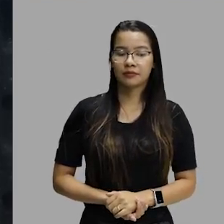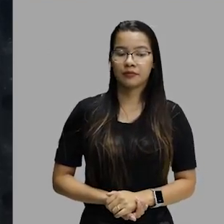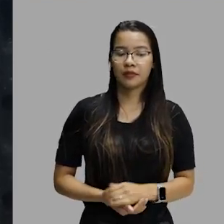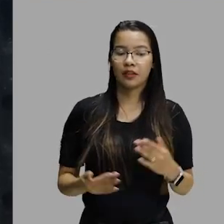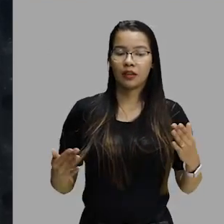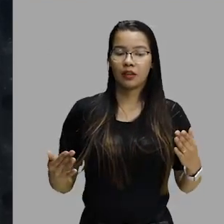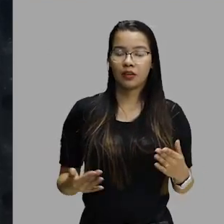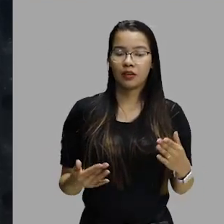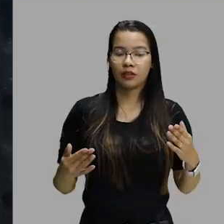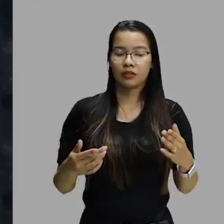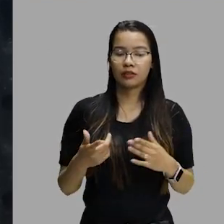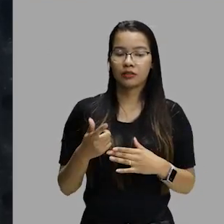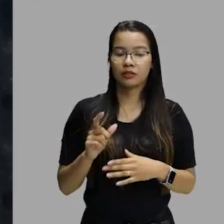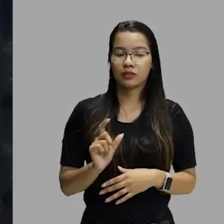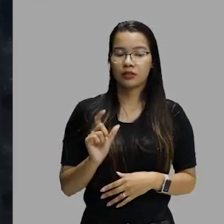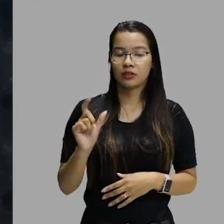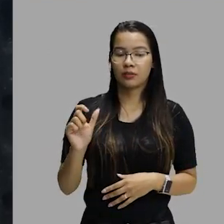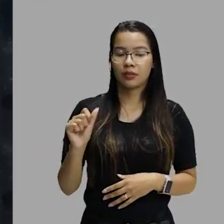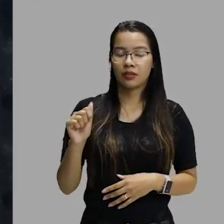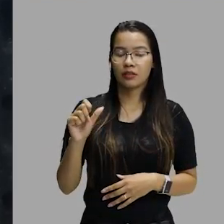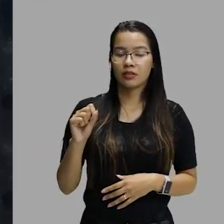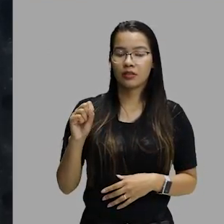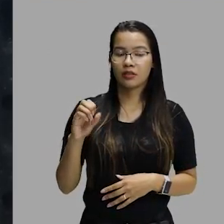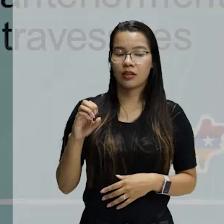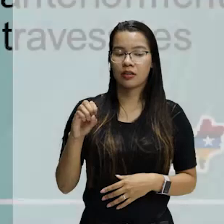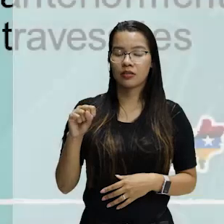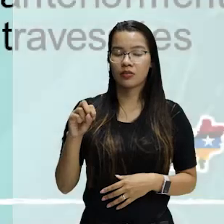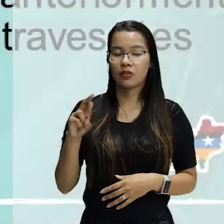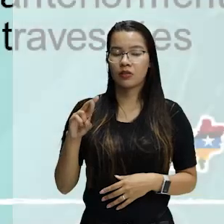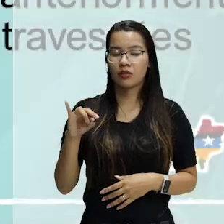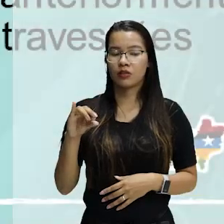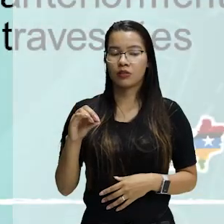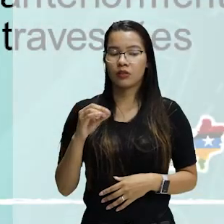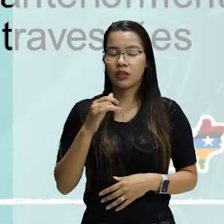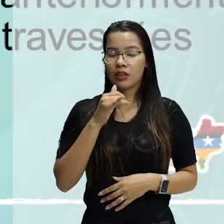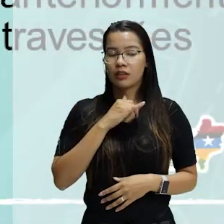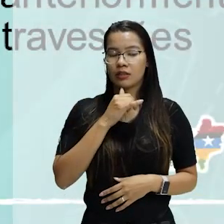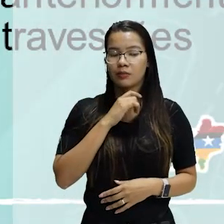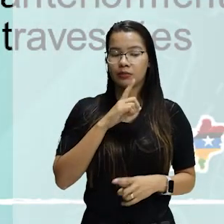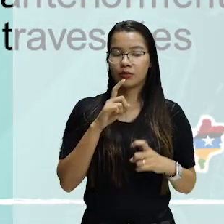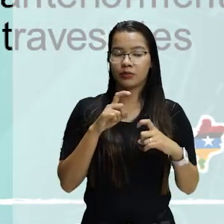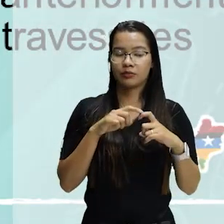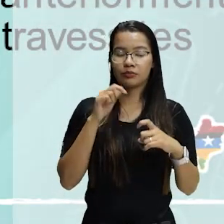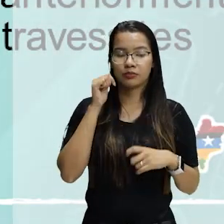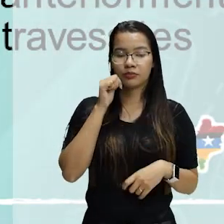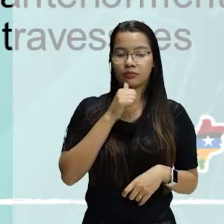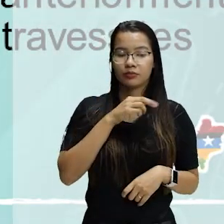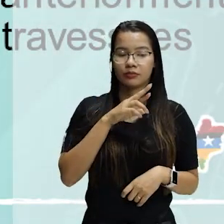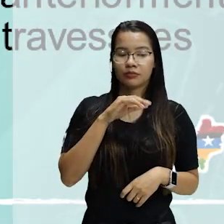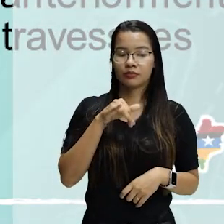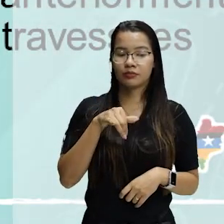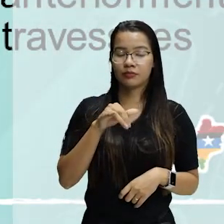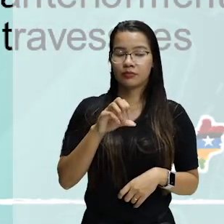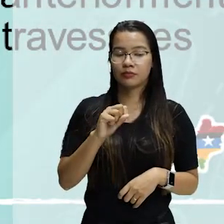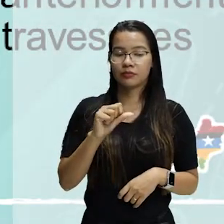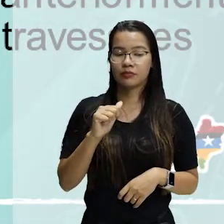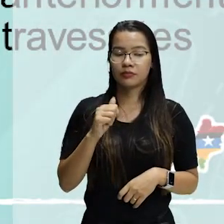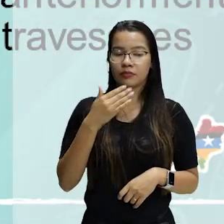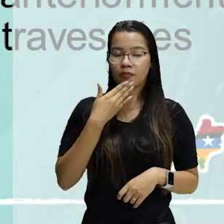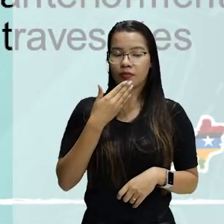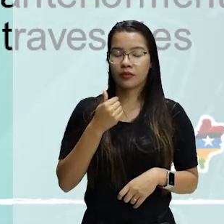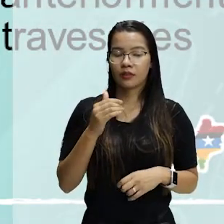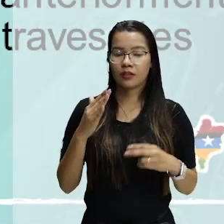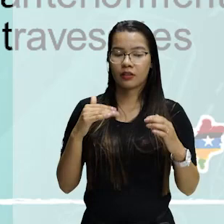Agora vamos para os termos acessórios. Tem um exemplo aí, doutora Raíssa, a melhor esteta da cidade,